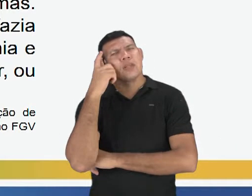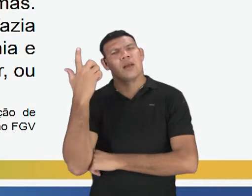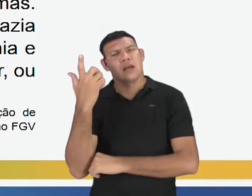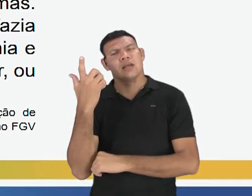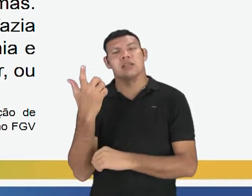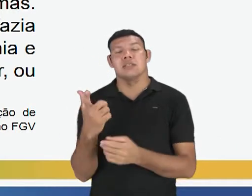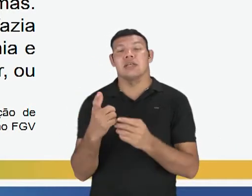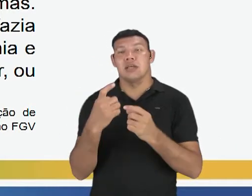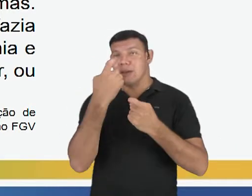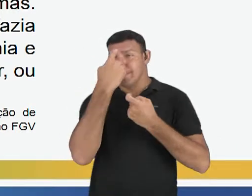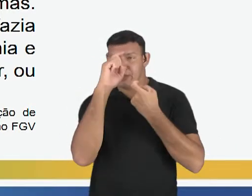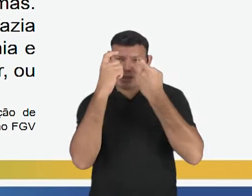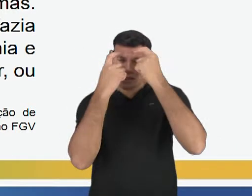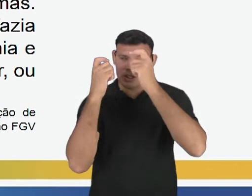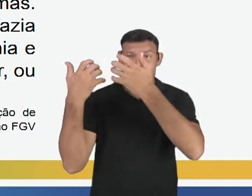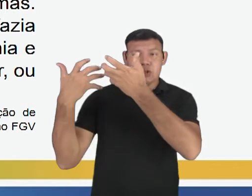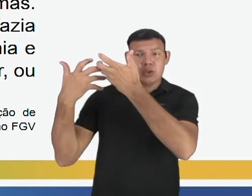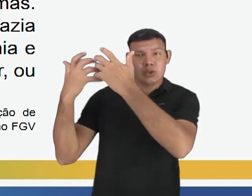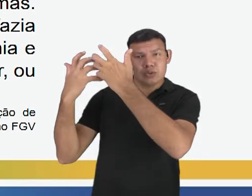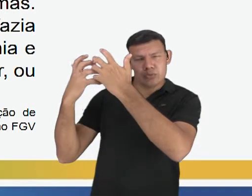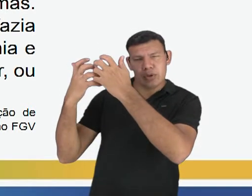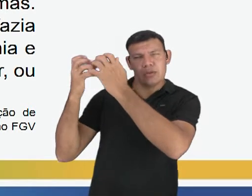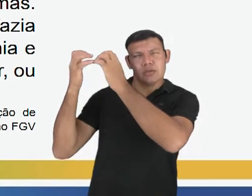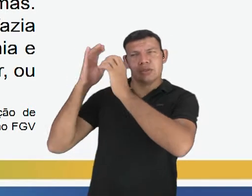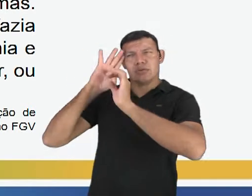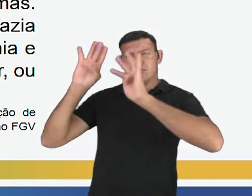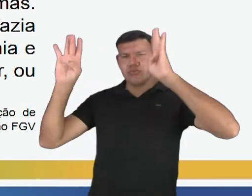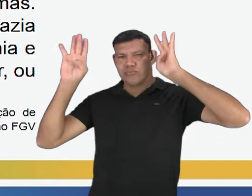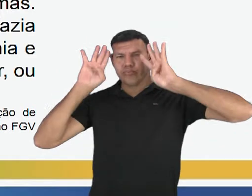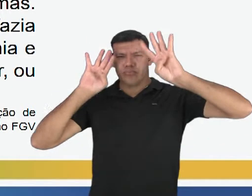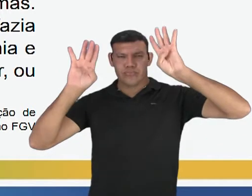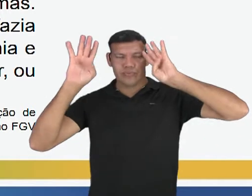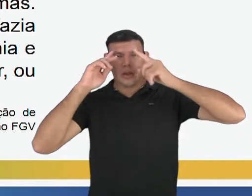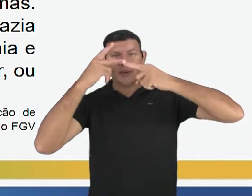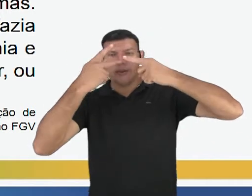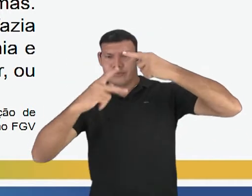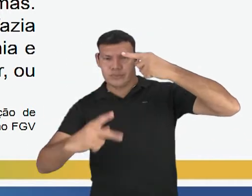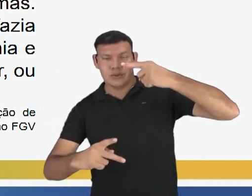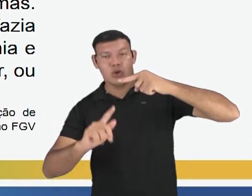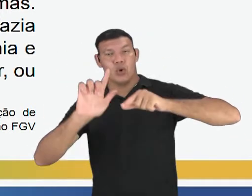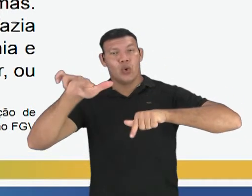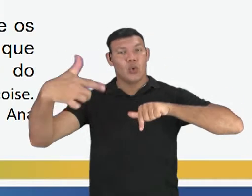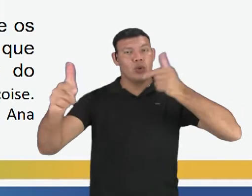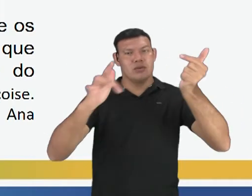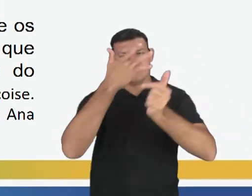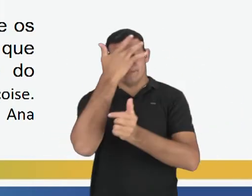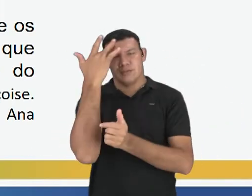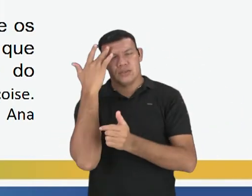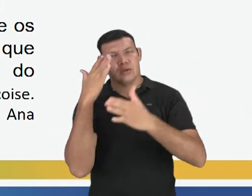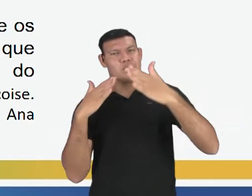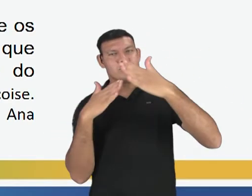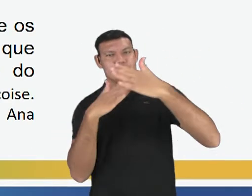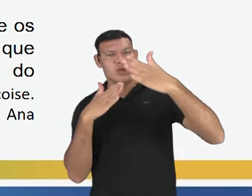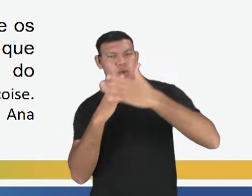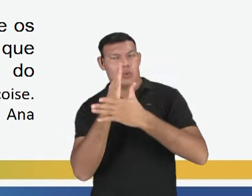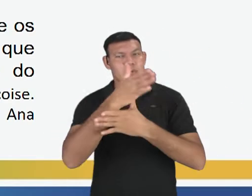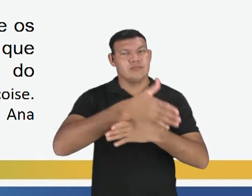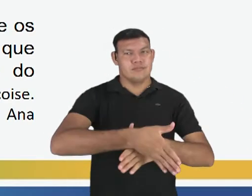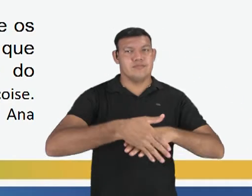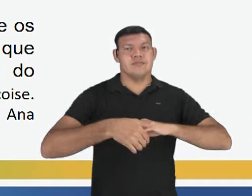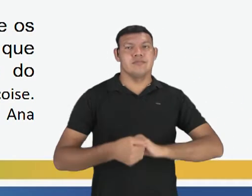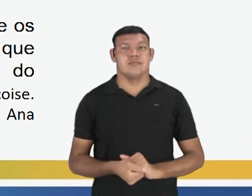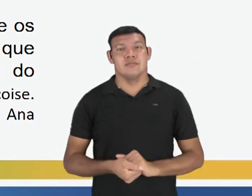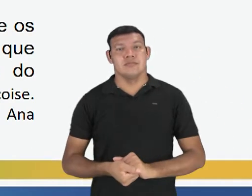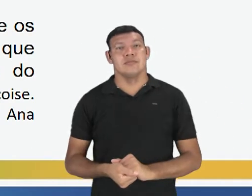construindo teoremas, construindo paradigmas, para que outros venham quebrar esses paradigmas, tá bom, gente? Então vamos lá, o